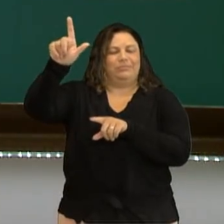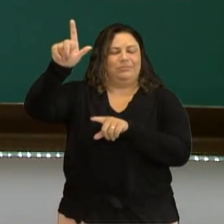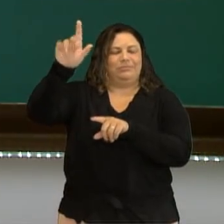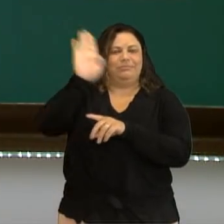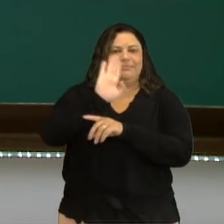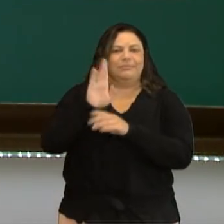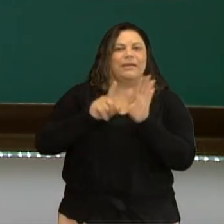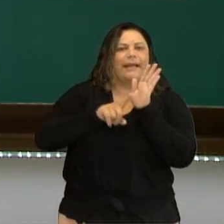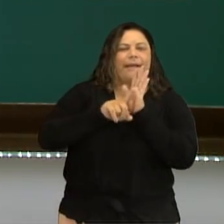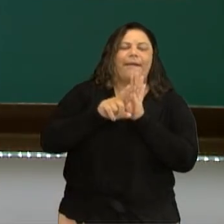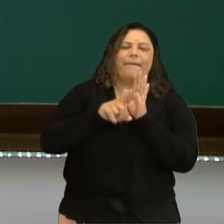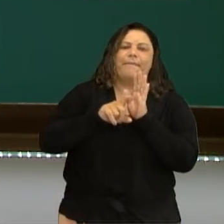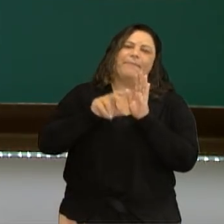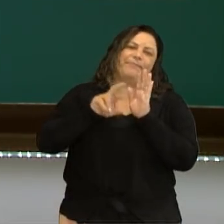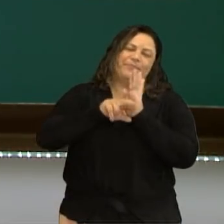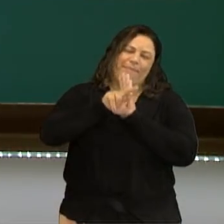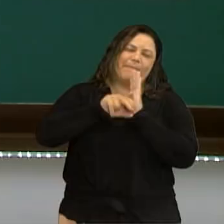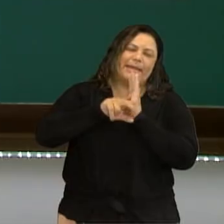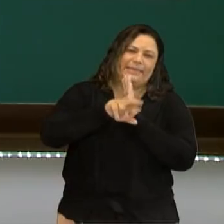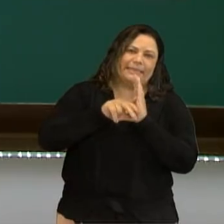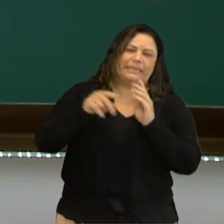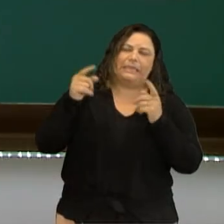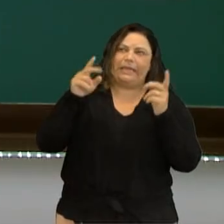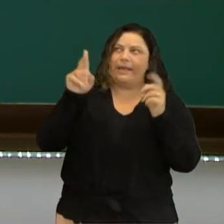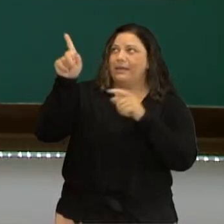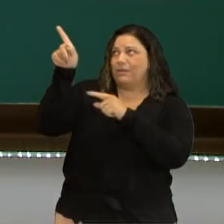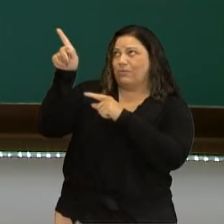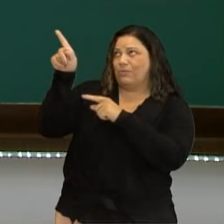bactéria, Streptococcus pneumoniae.